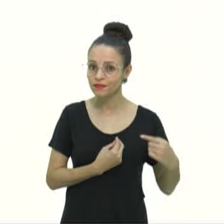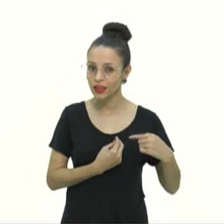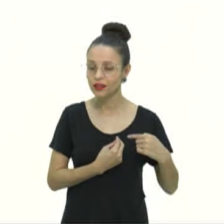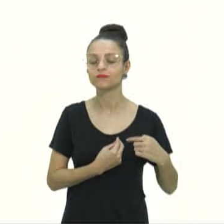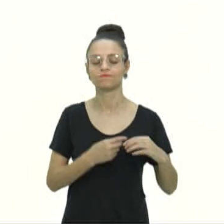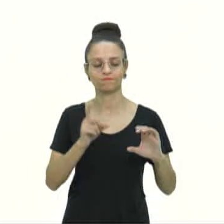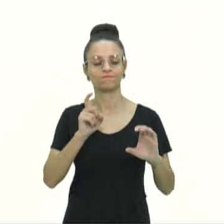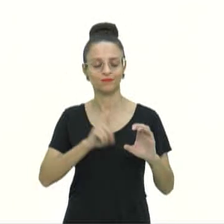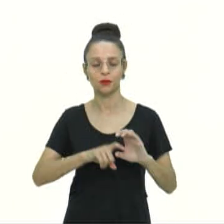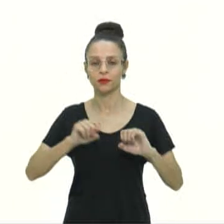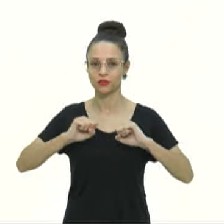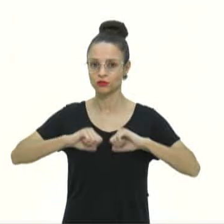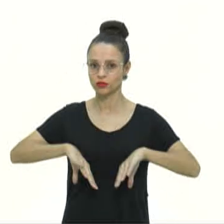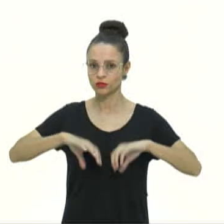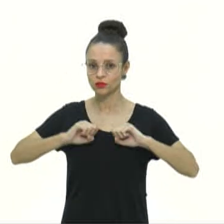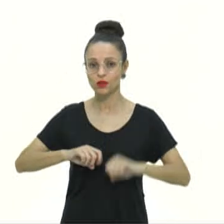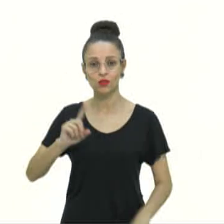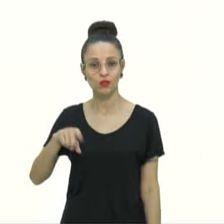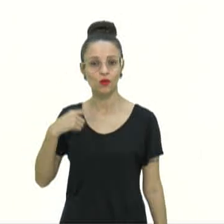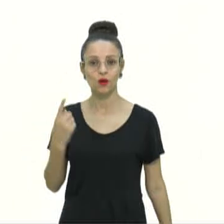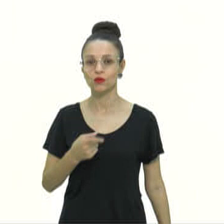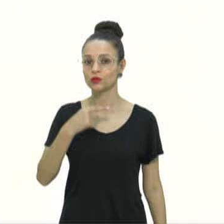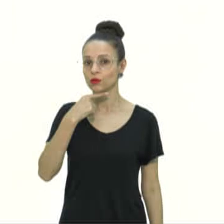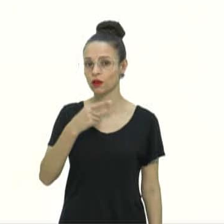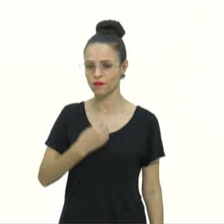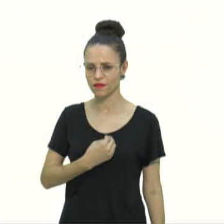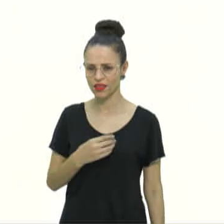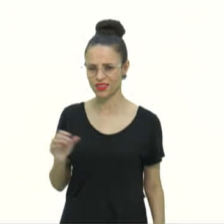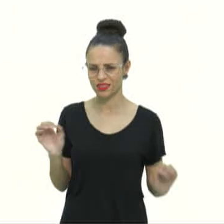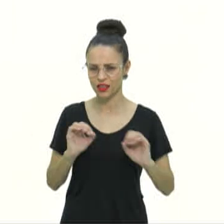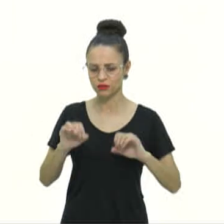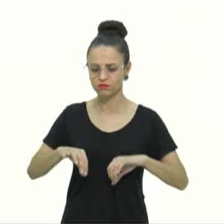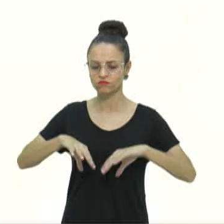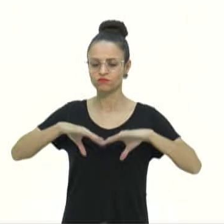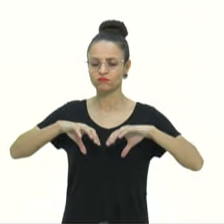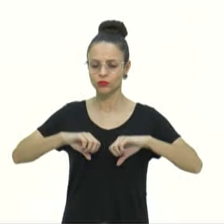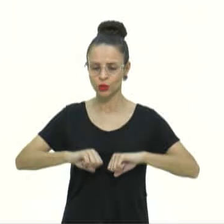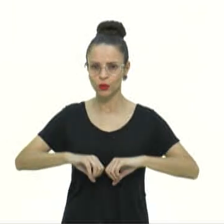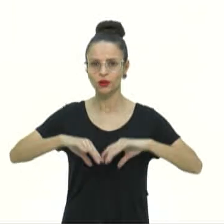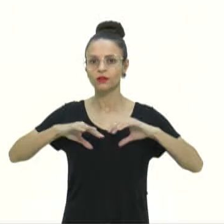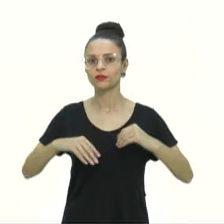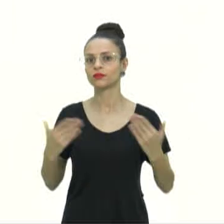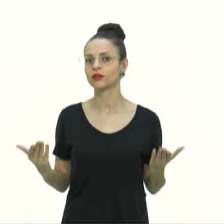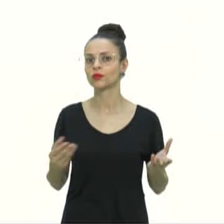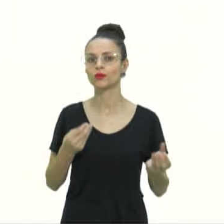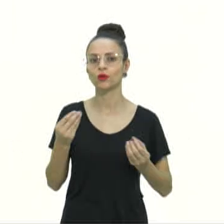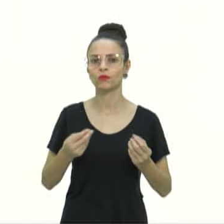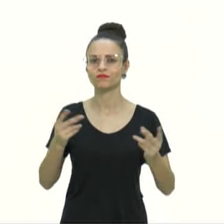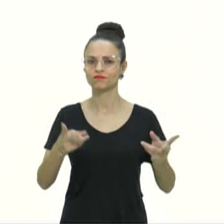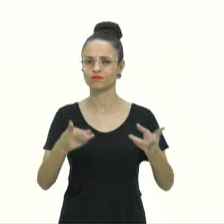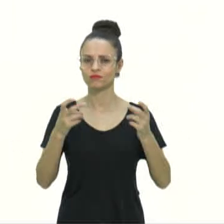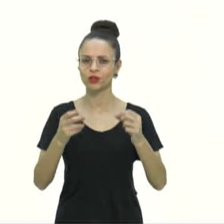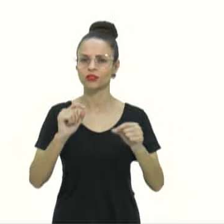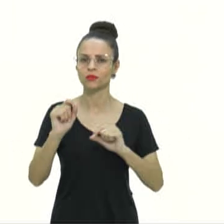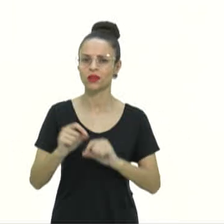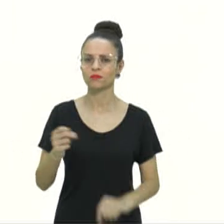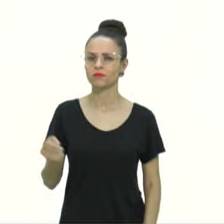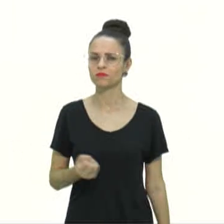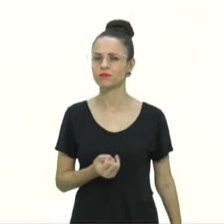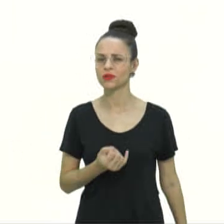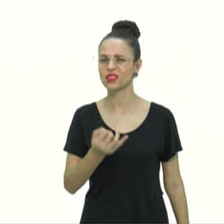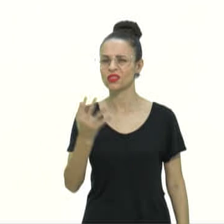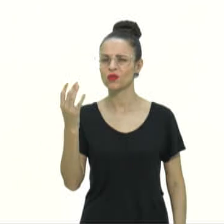não podemos viver sem respirar, é tragicamente deplorável observar os milhões